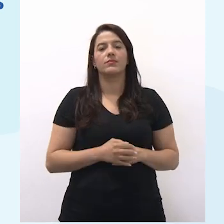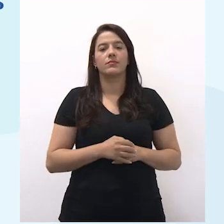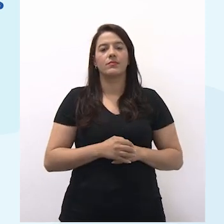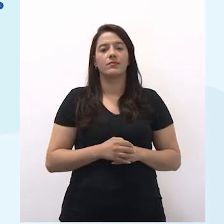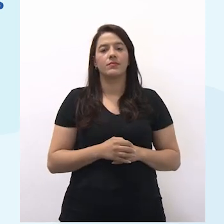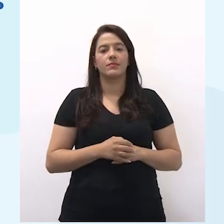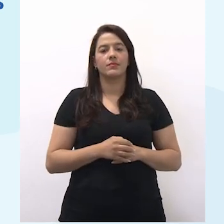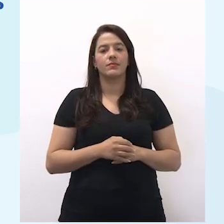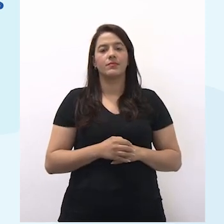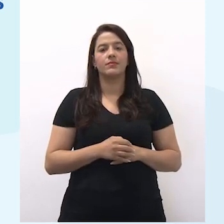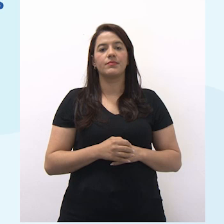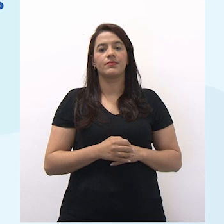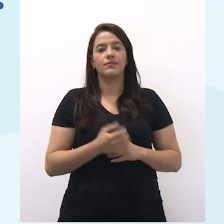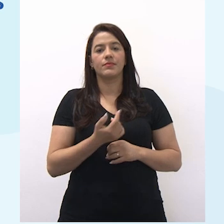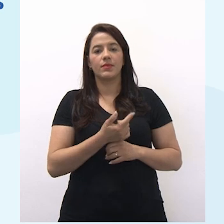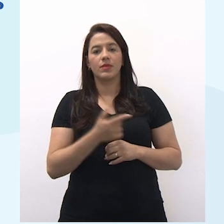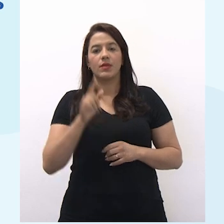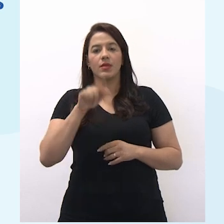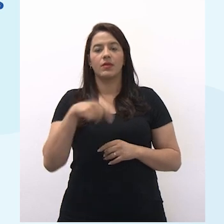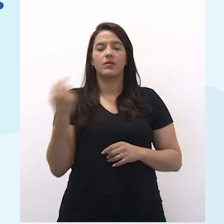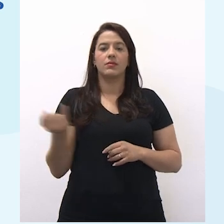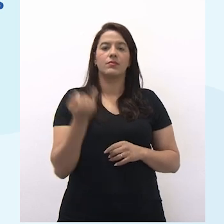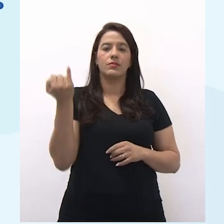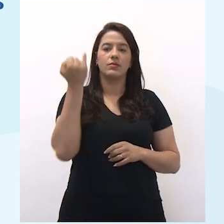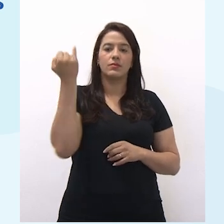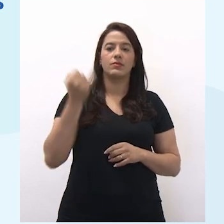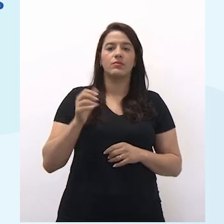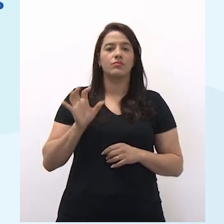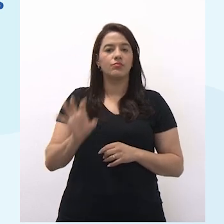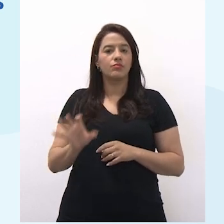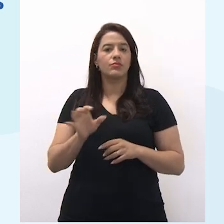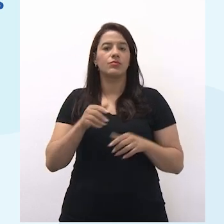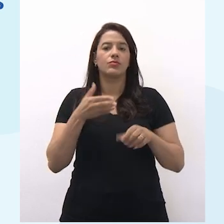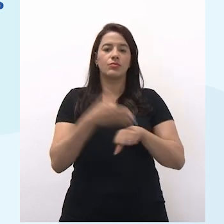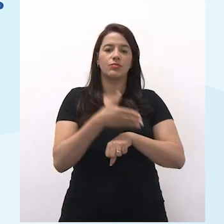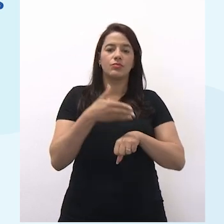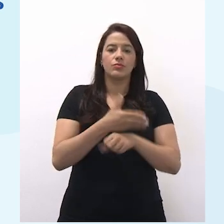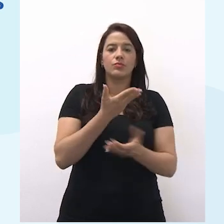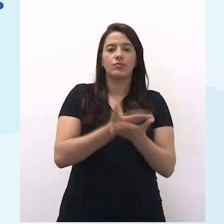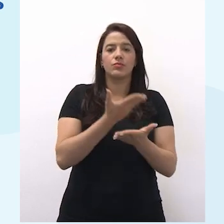muito relevante a questões comportamentais dos nossos estudantes.